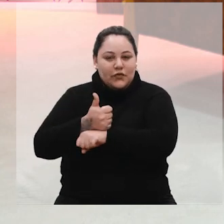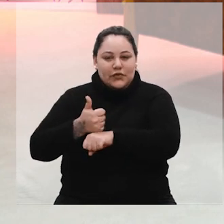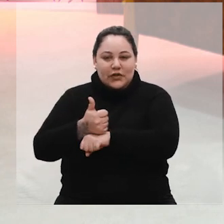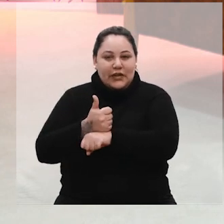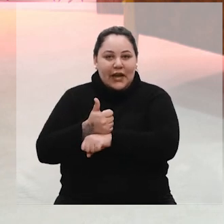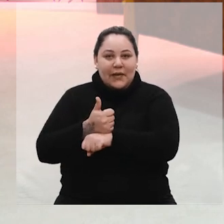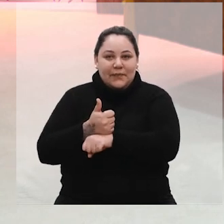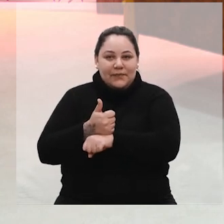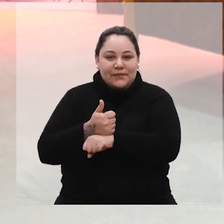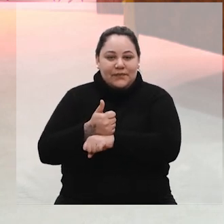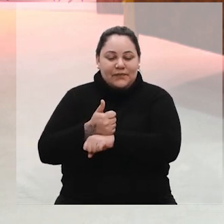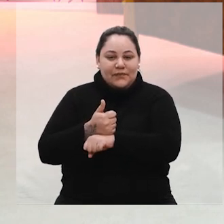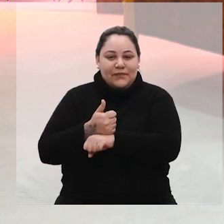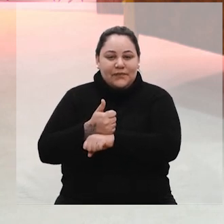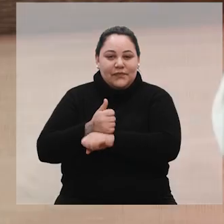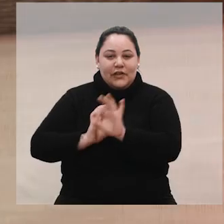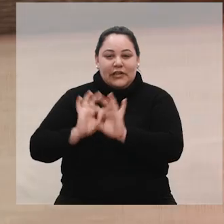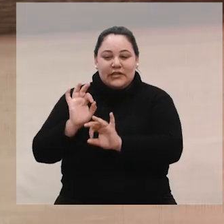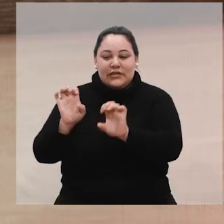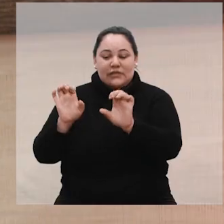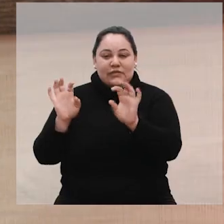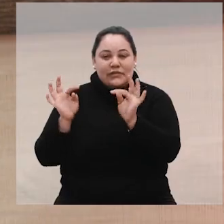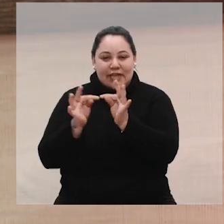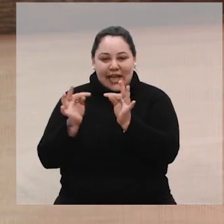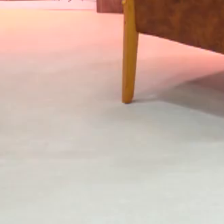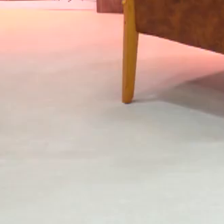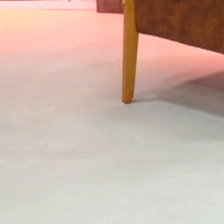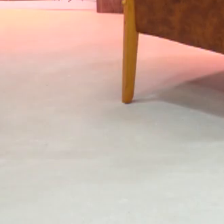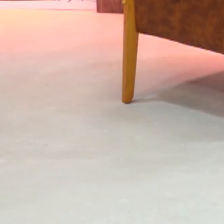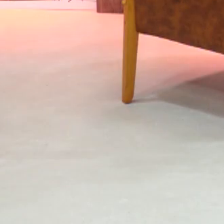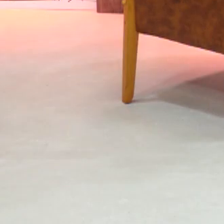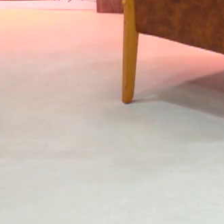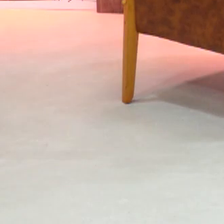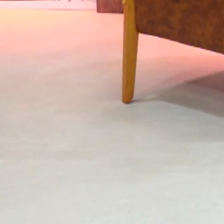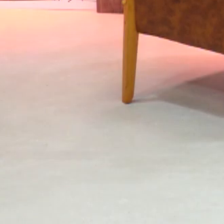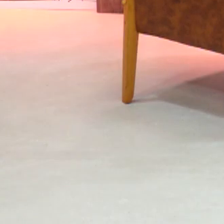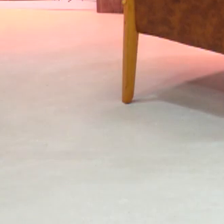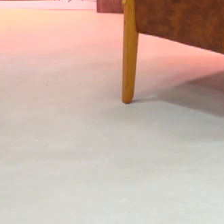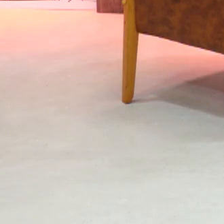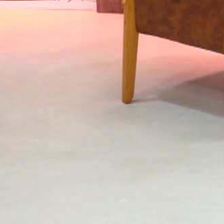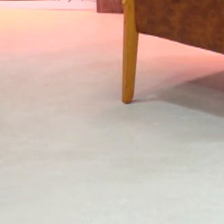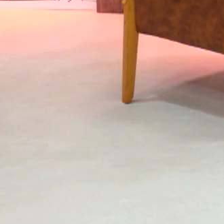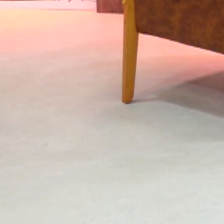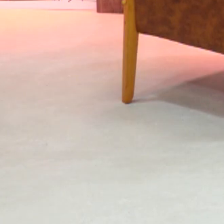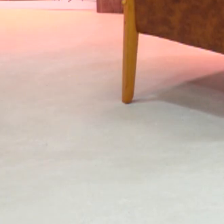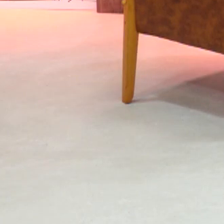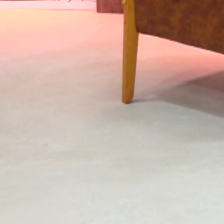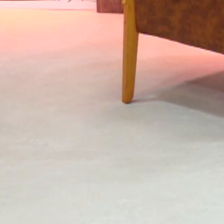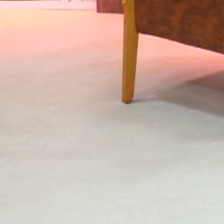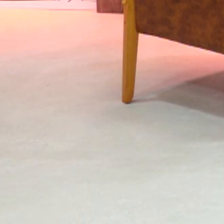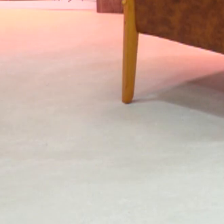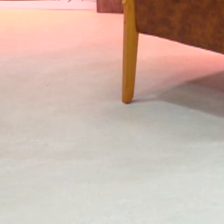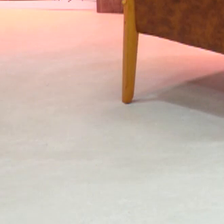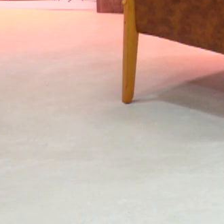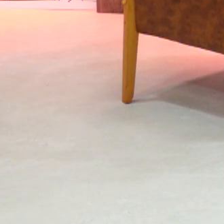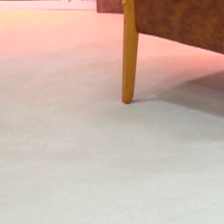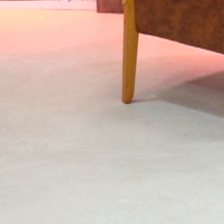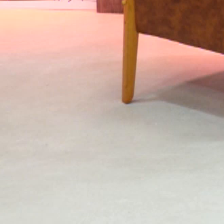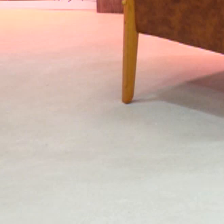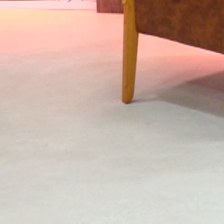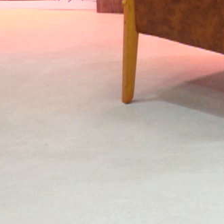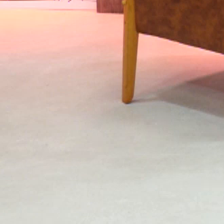né? Editor, na edição técnica, o Ismael Varela, enfim, toda a equipe da TV Câmara aqui mobilizada